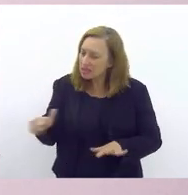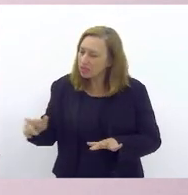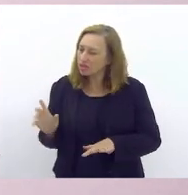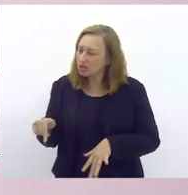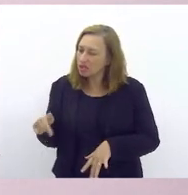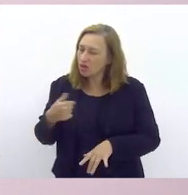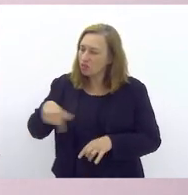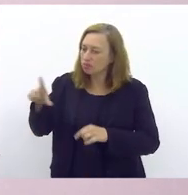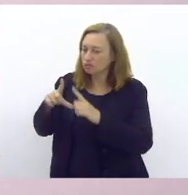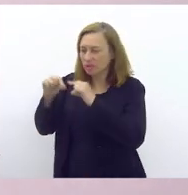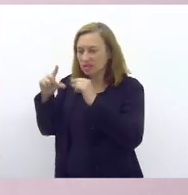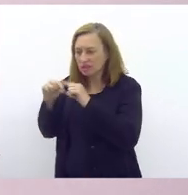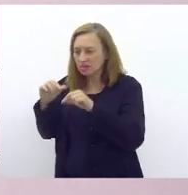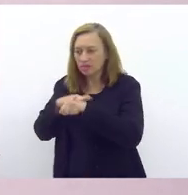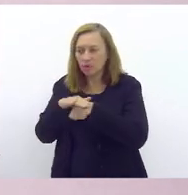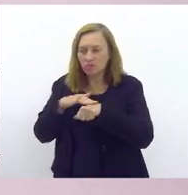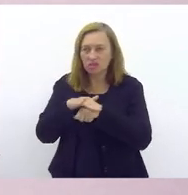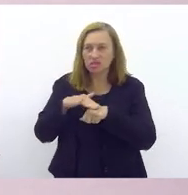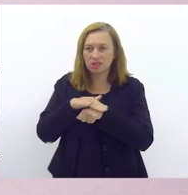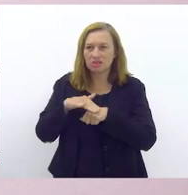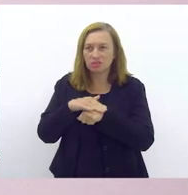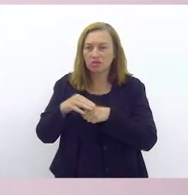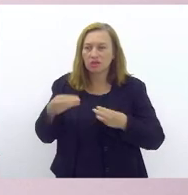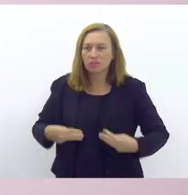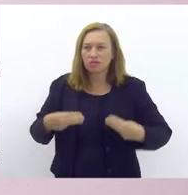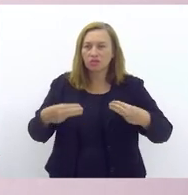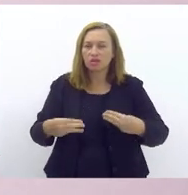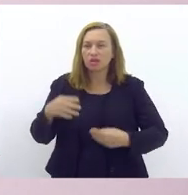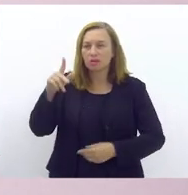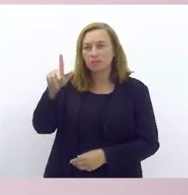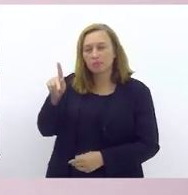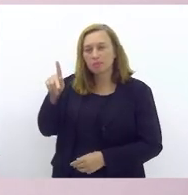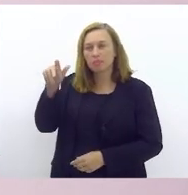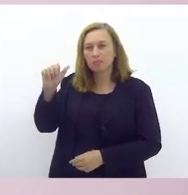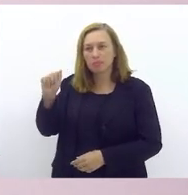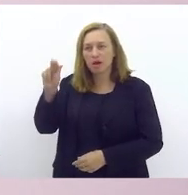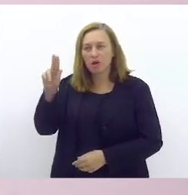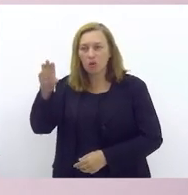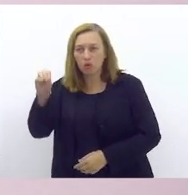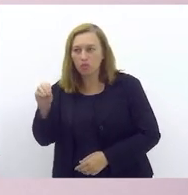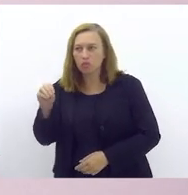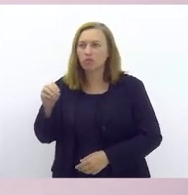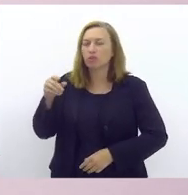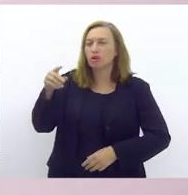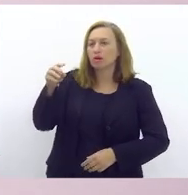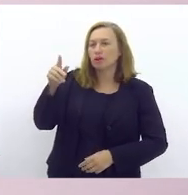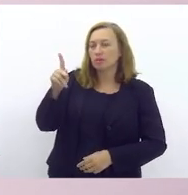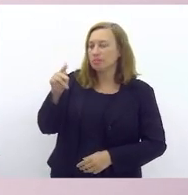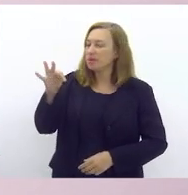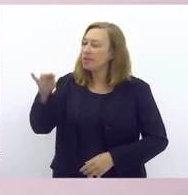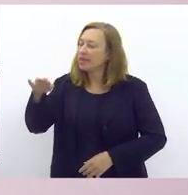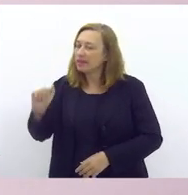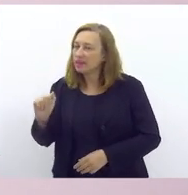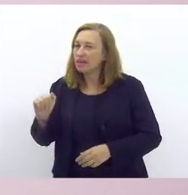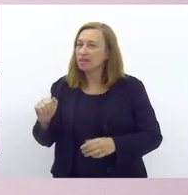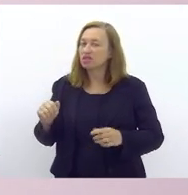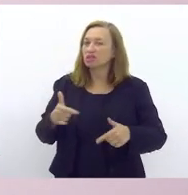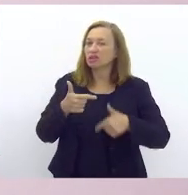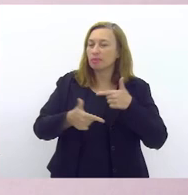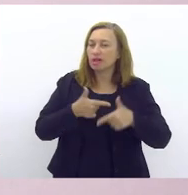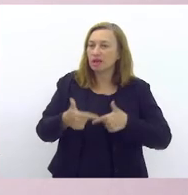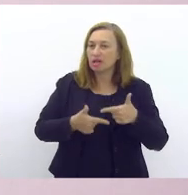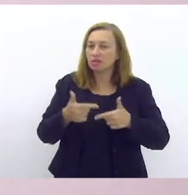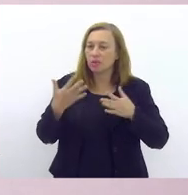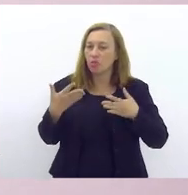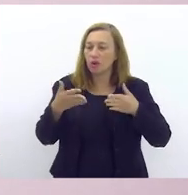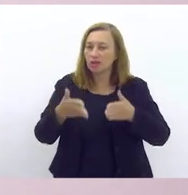em Brasília para conversar com o ministro Paulo Pimenta e a gente trabalhando exatamente, que estamos muito atentas à questão